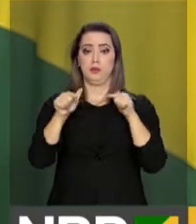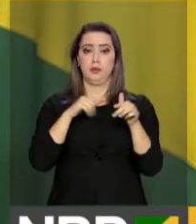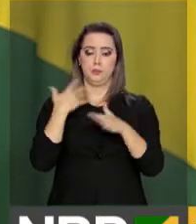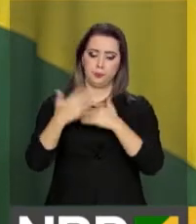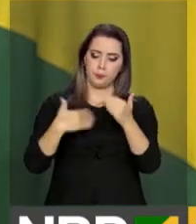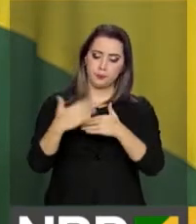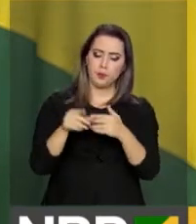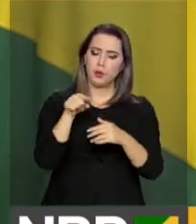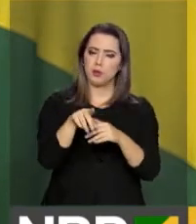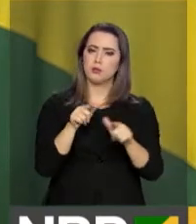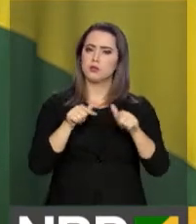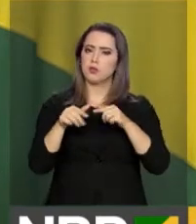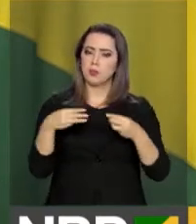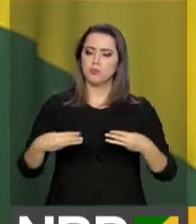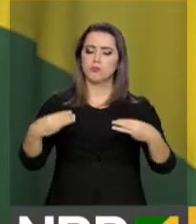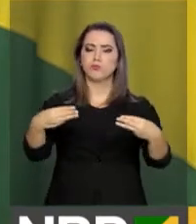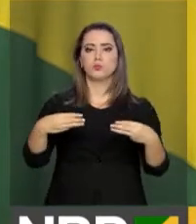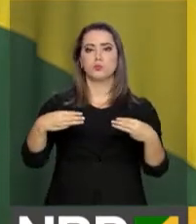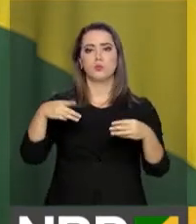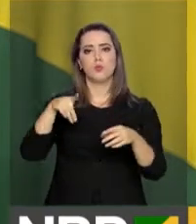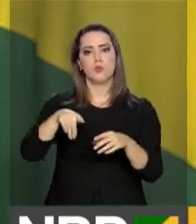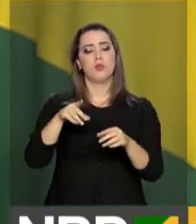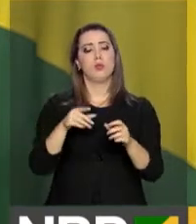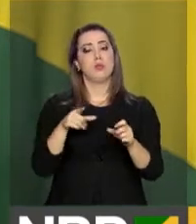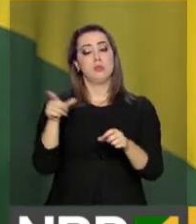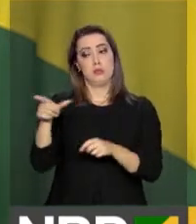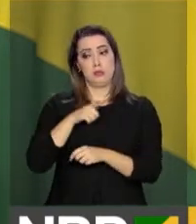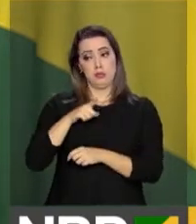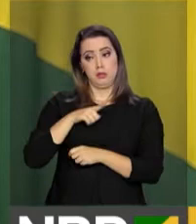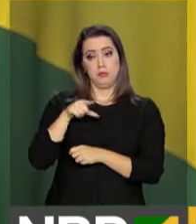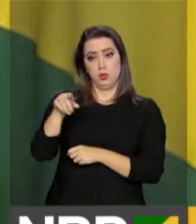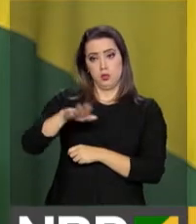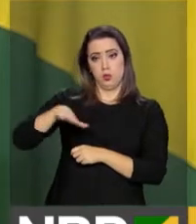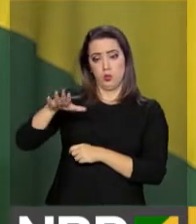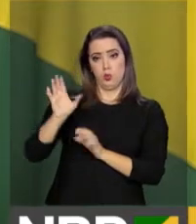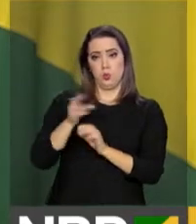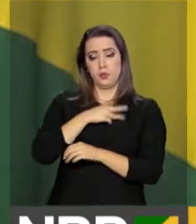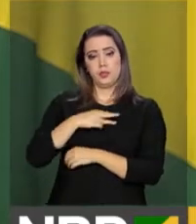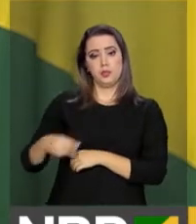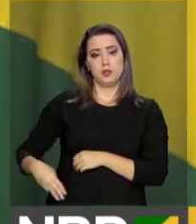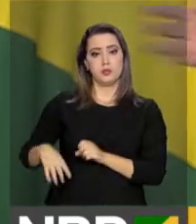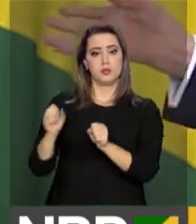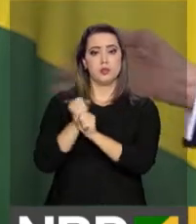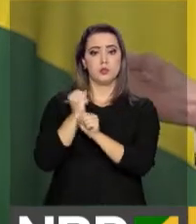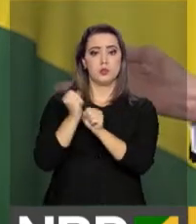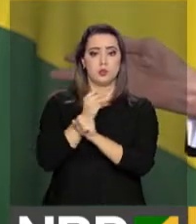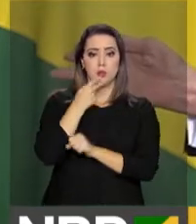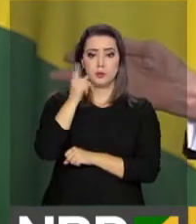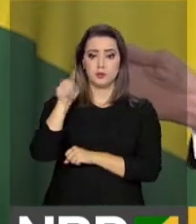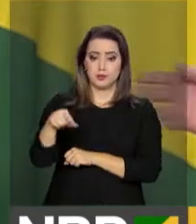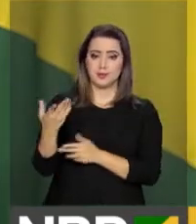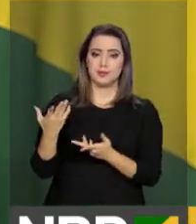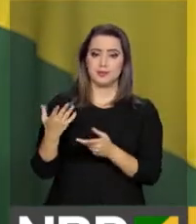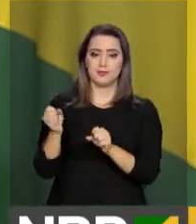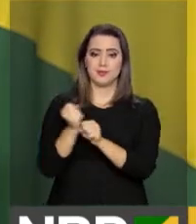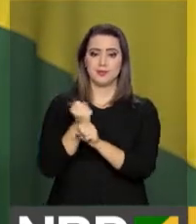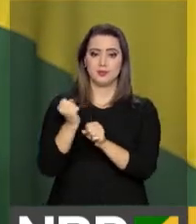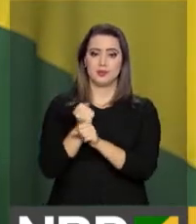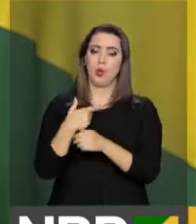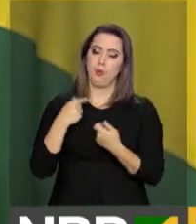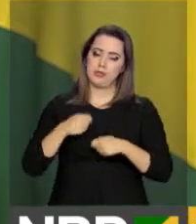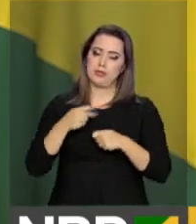desenvolve no tópico das obras está aqui o maurício quintella agora obrigado obrigado a falar de todos os ministros a